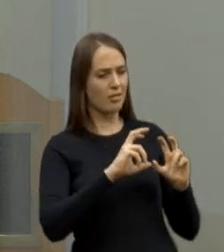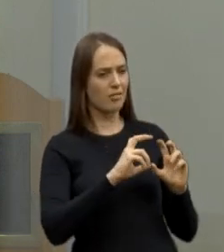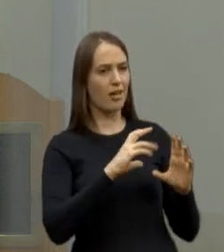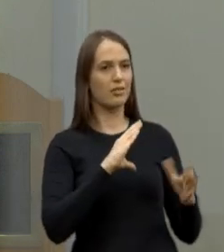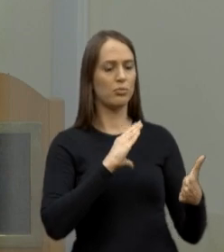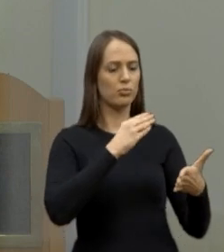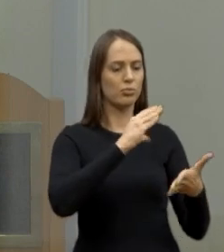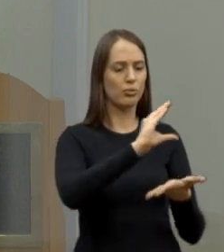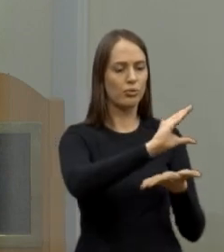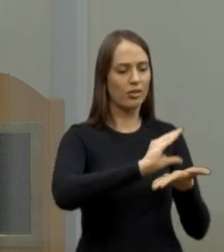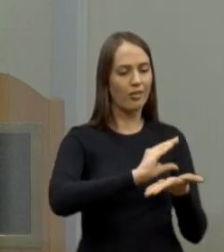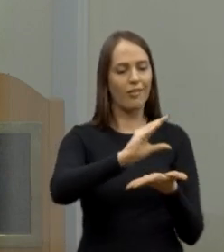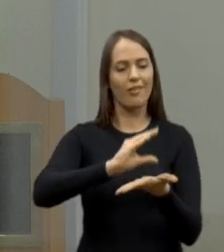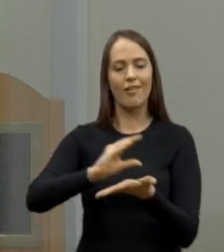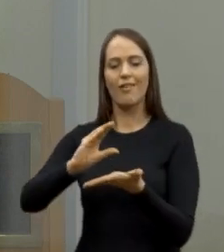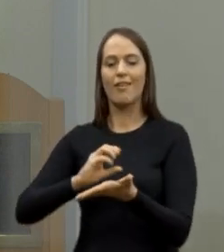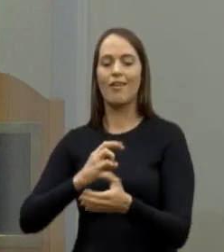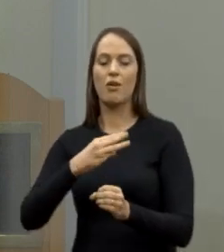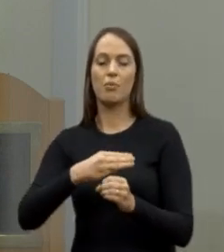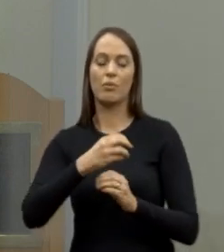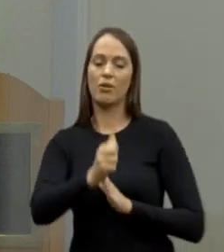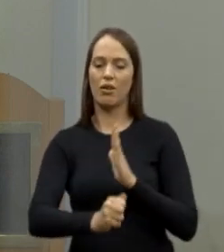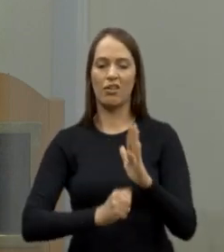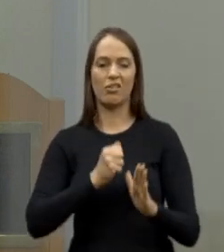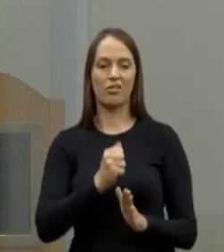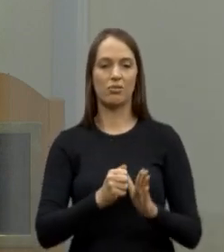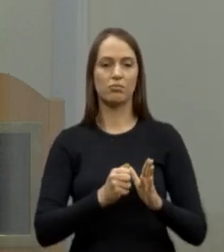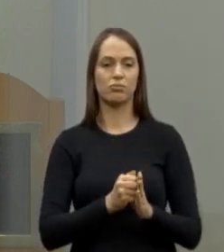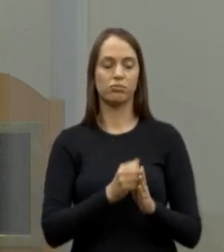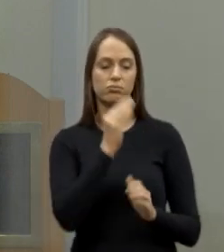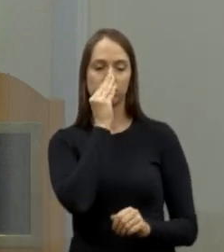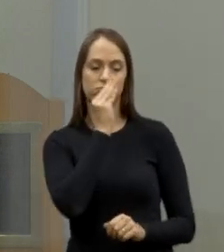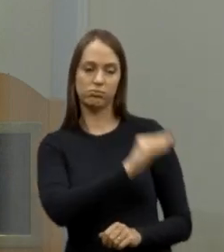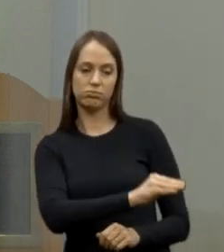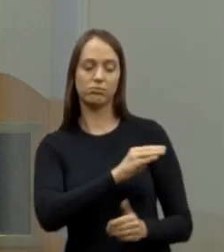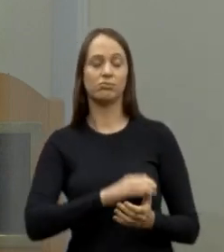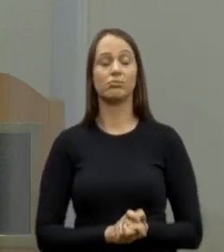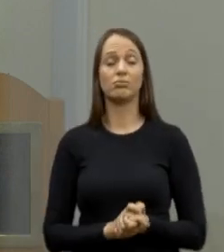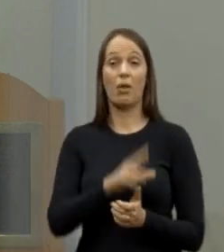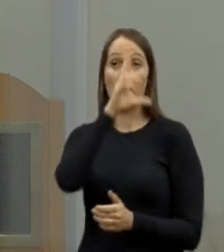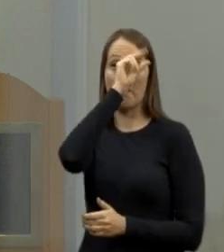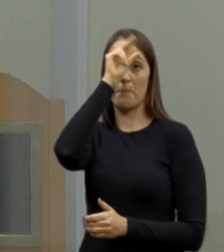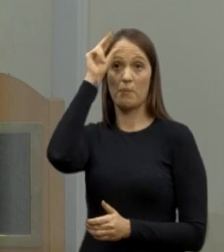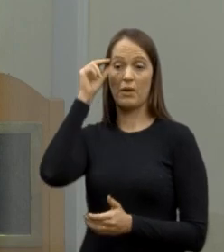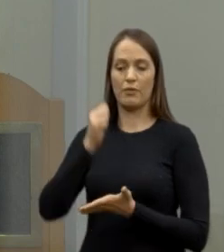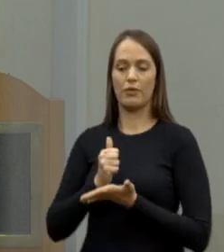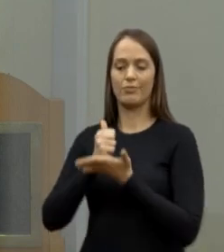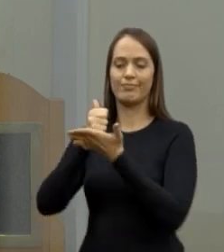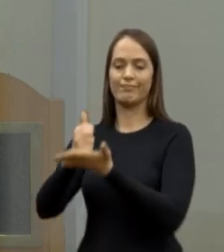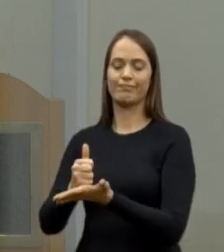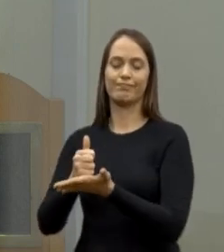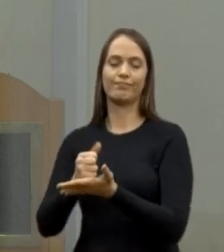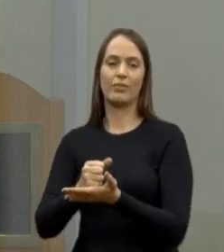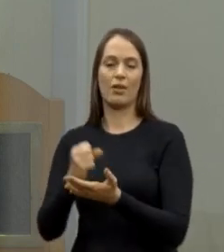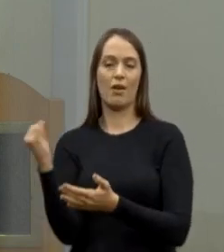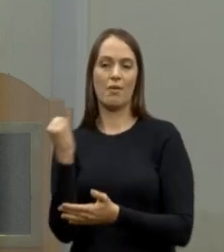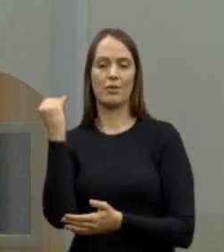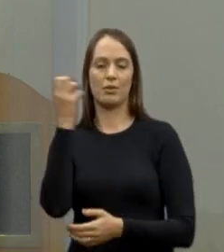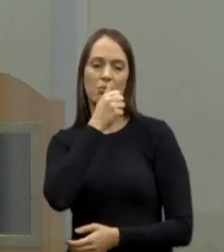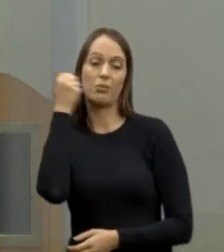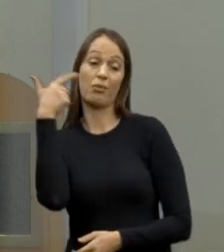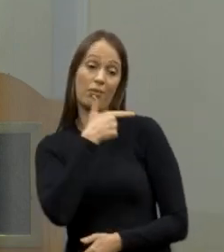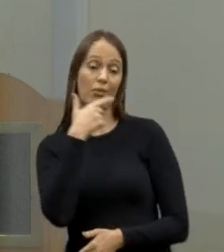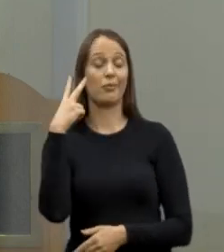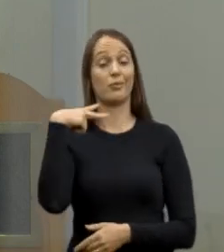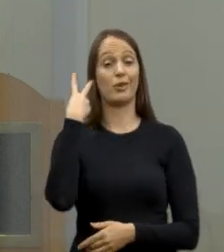recursos municipais, mas apenas em servir aos interesses do Executivo. É uma vergonha. Onde está o